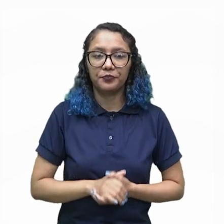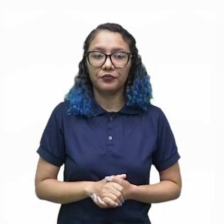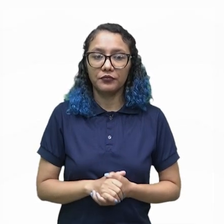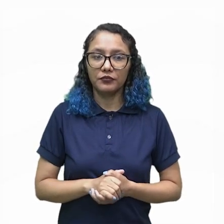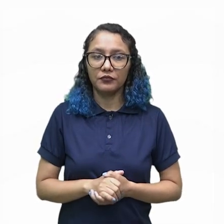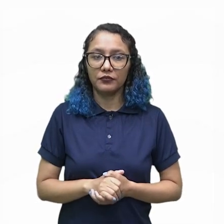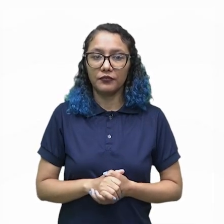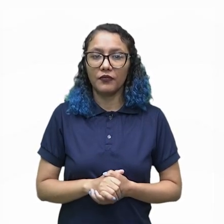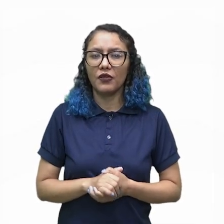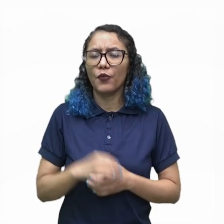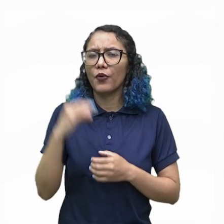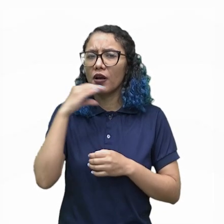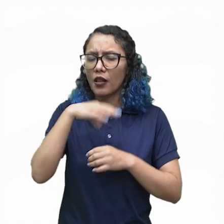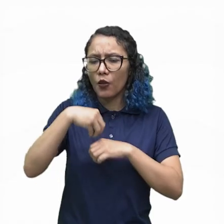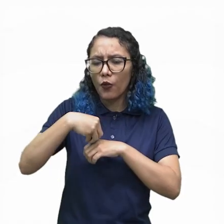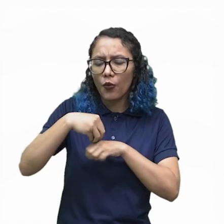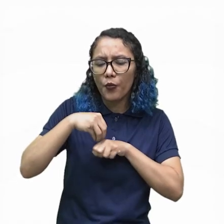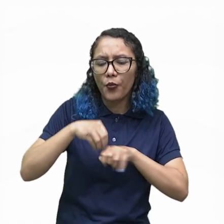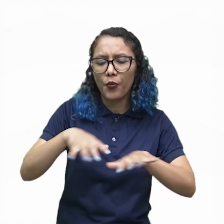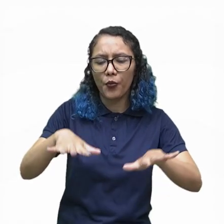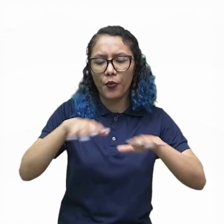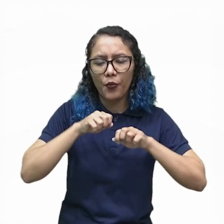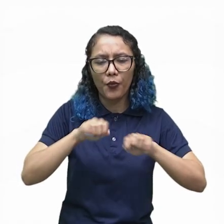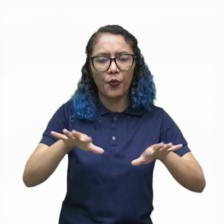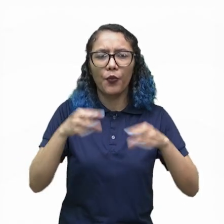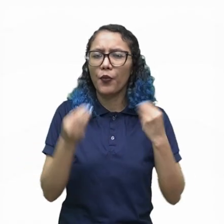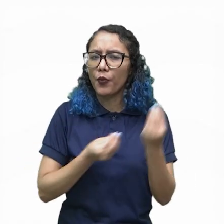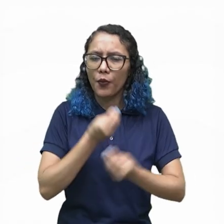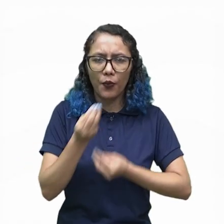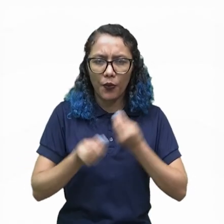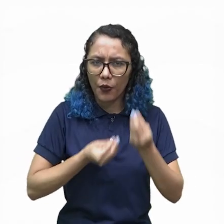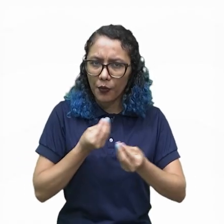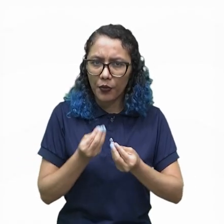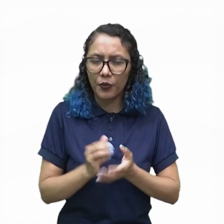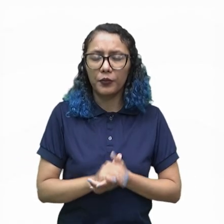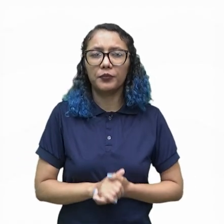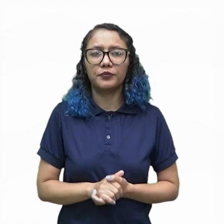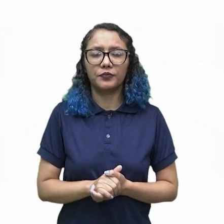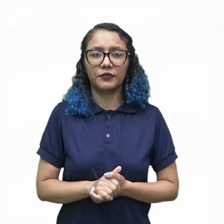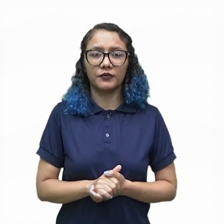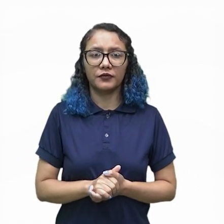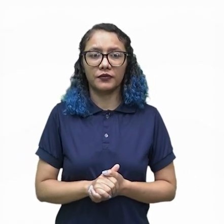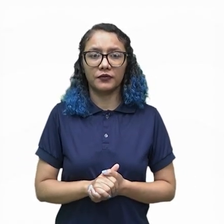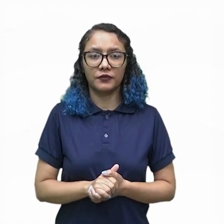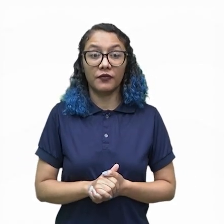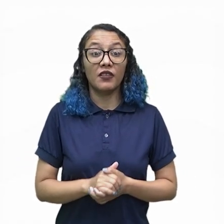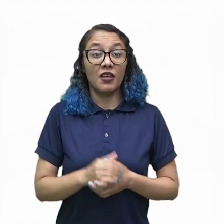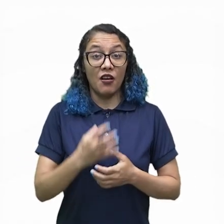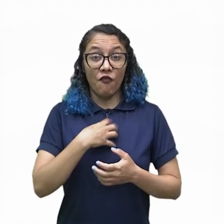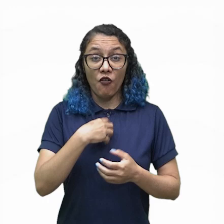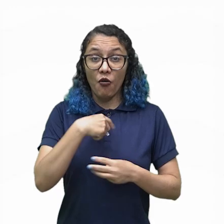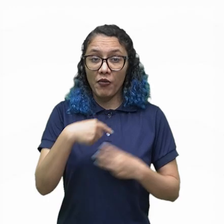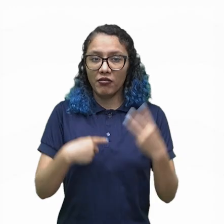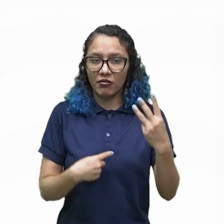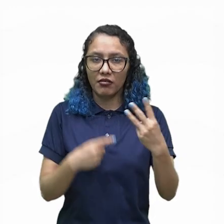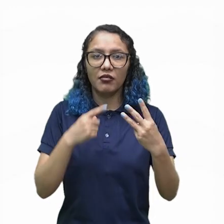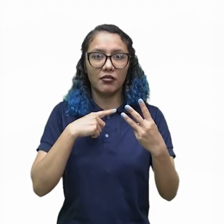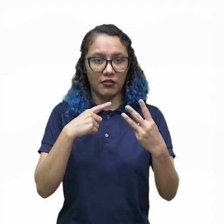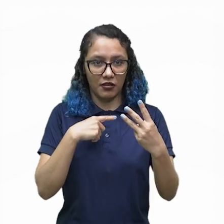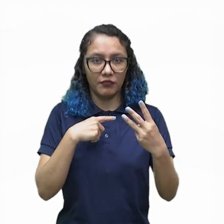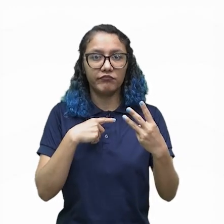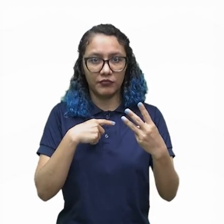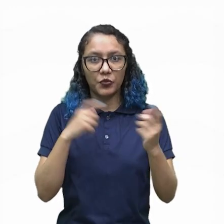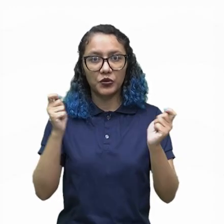essa transmissão do calor, né? Então é possível a partir aí de três formas, né, de transmissão de